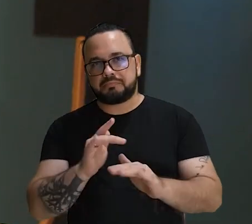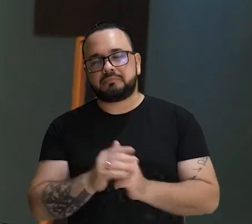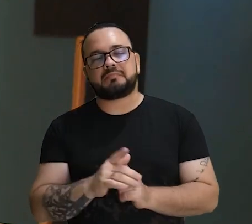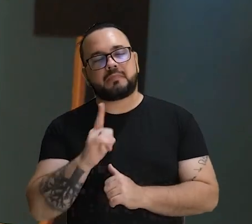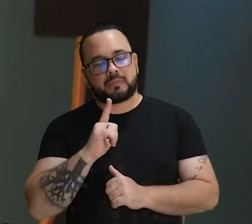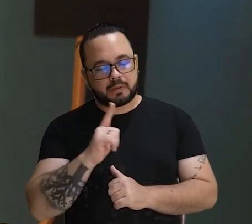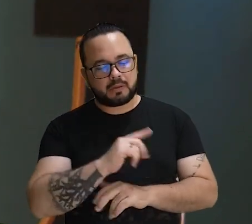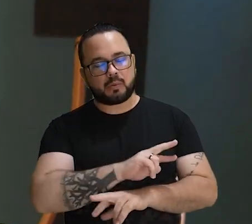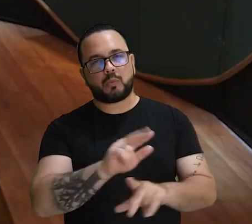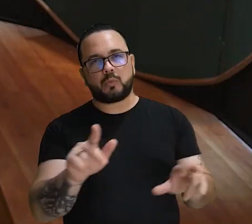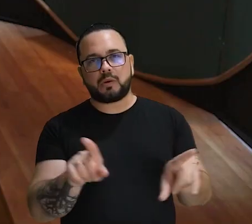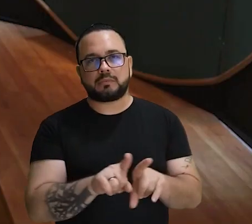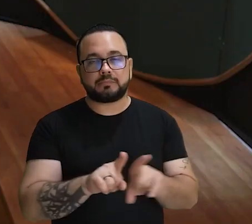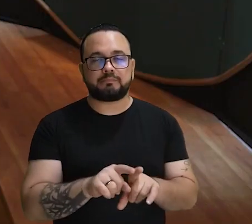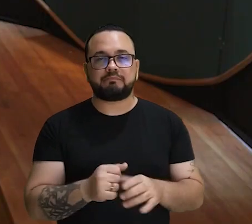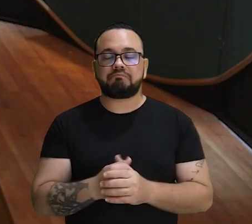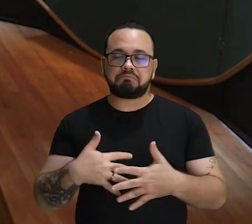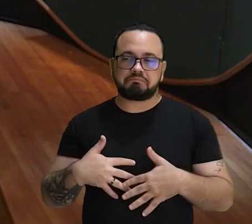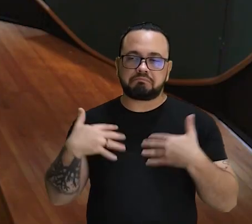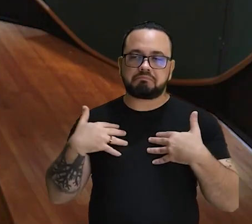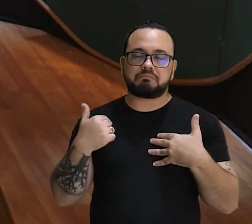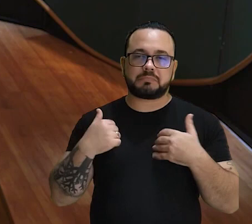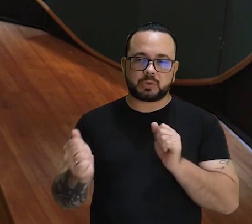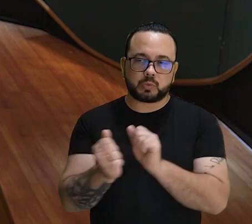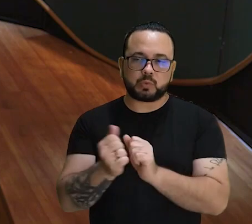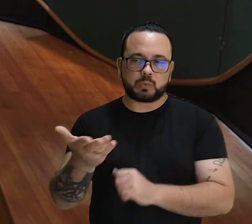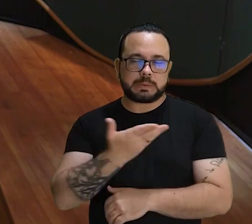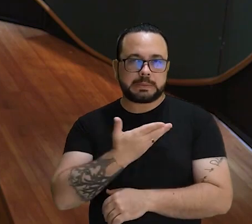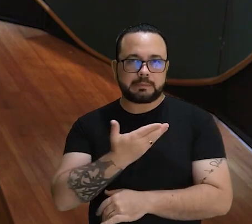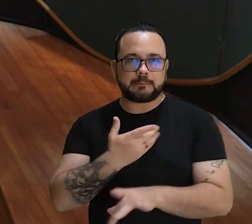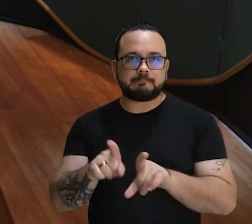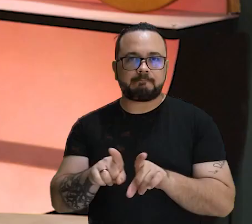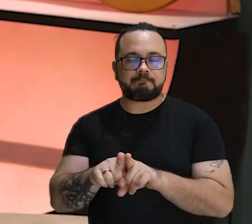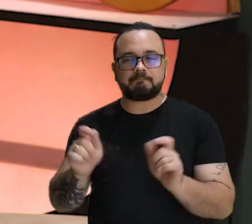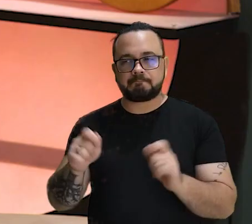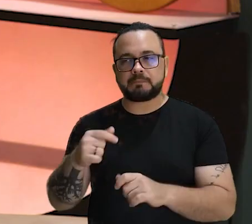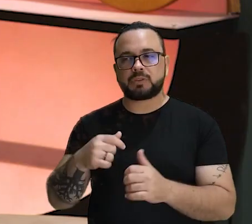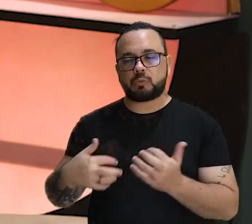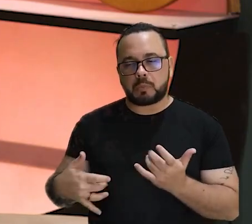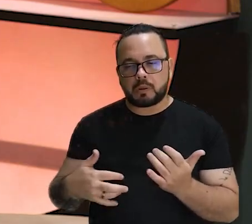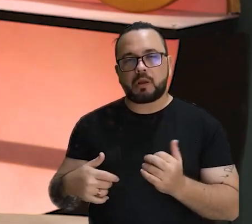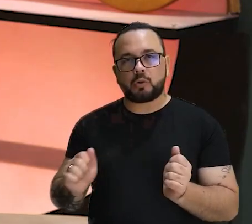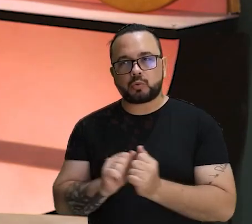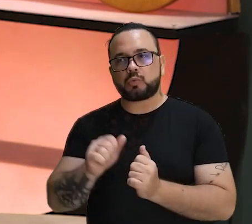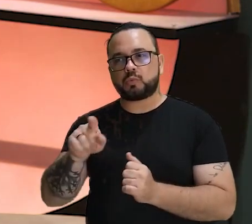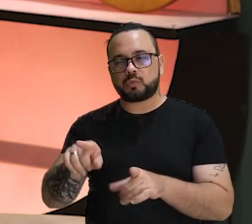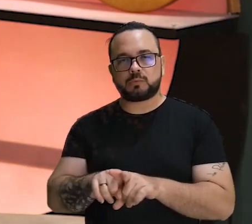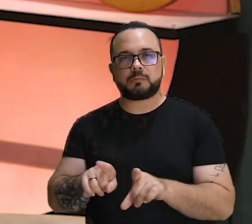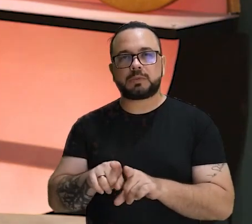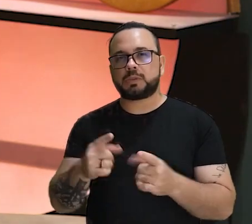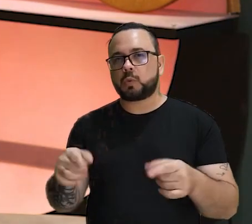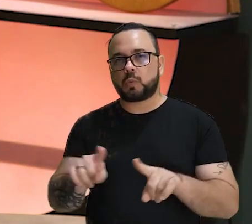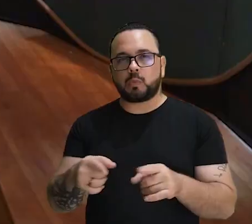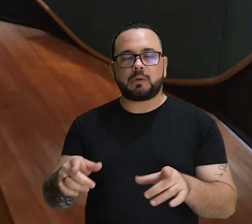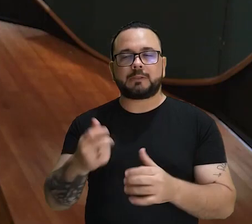o mundo. Todas as plataformas aí para escutar. Que honra ser sua parceira, sua amiga. E poder tocar com você, compartilhar